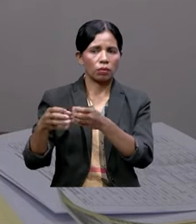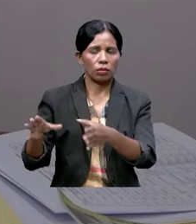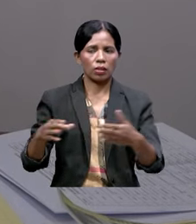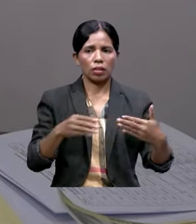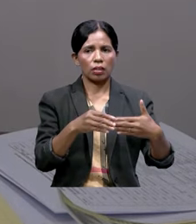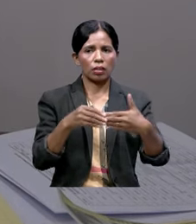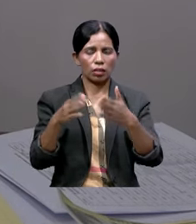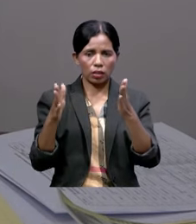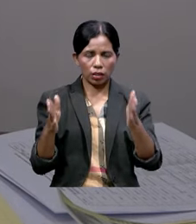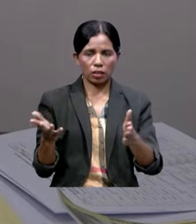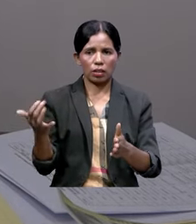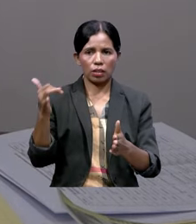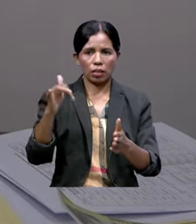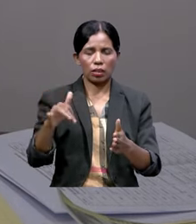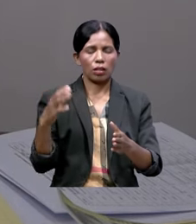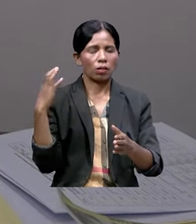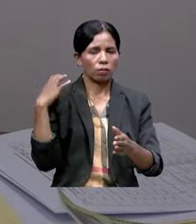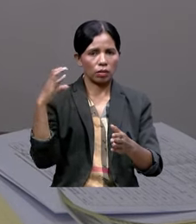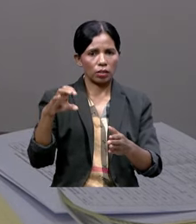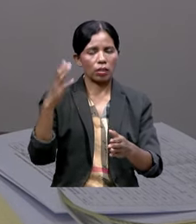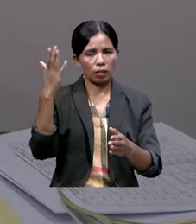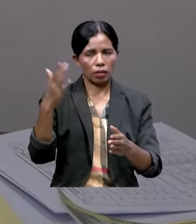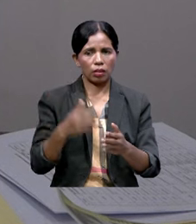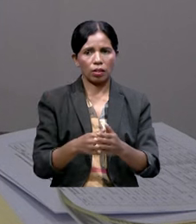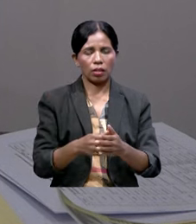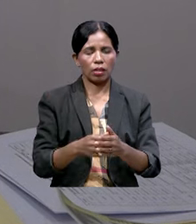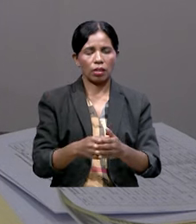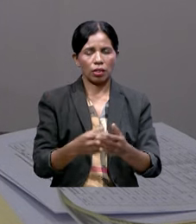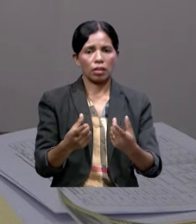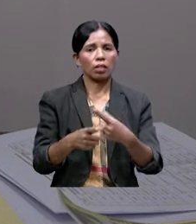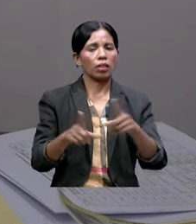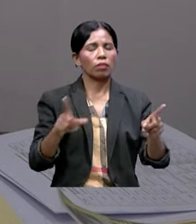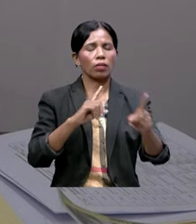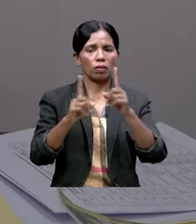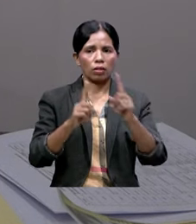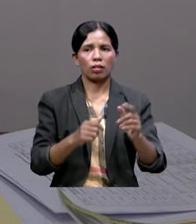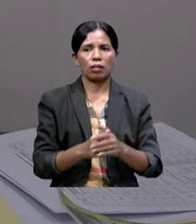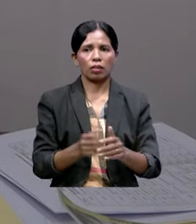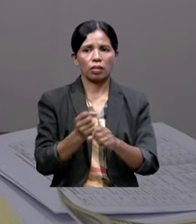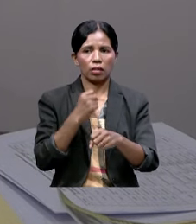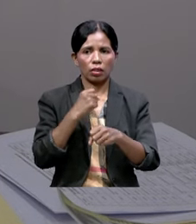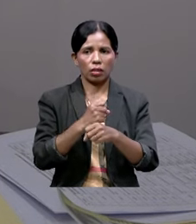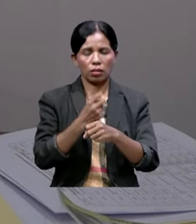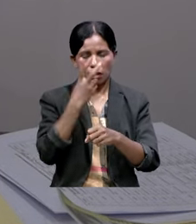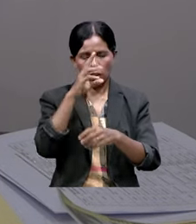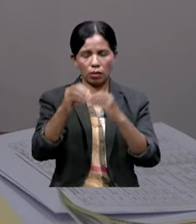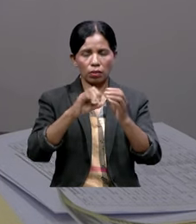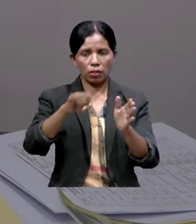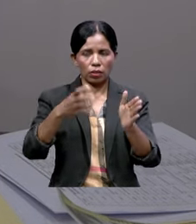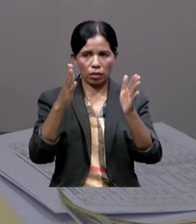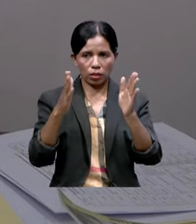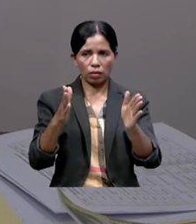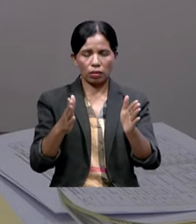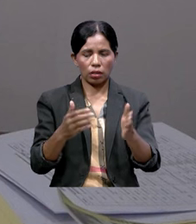sira kompetenti ena ba libre kulia irne se halo ase aproximasaun juni sisira se